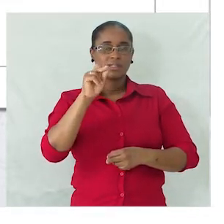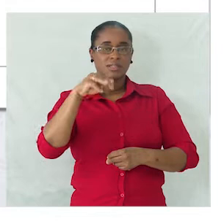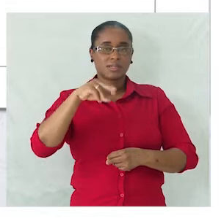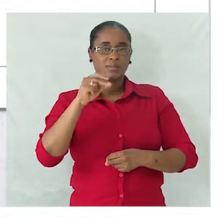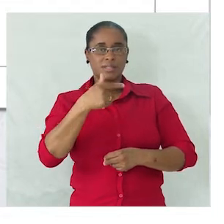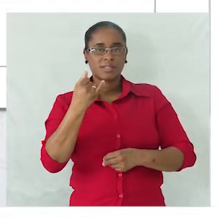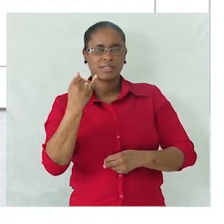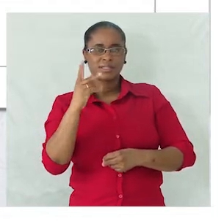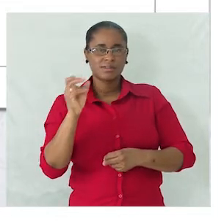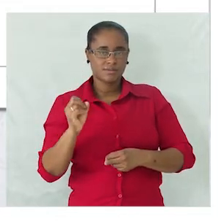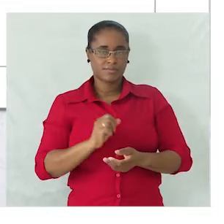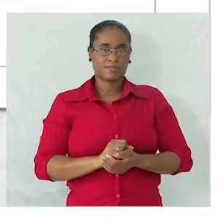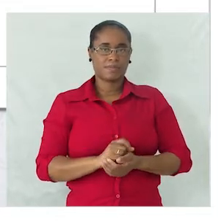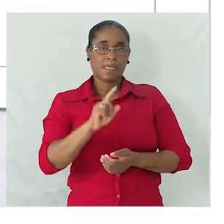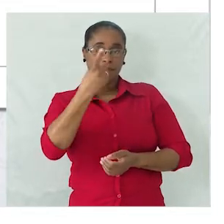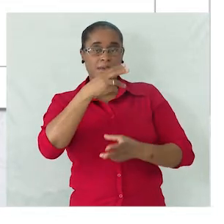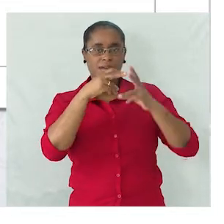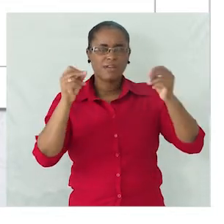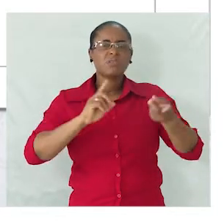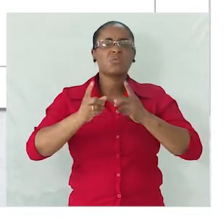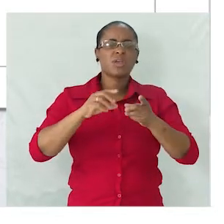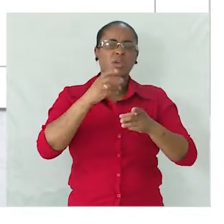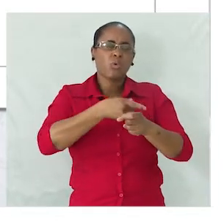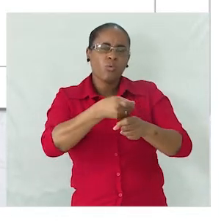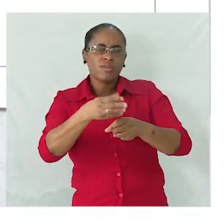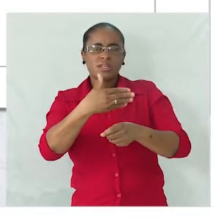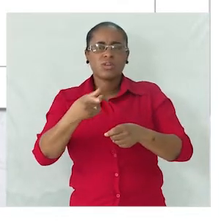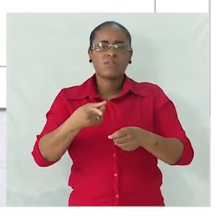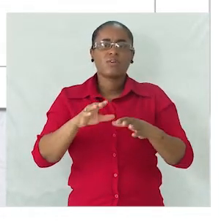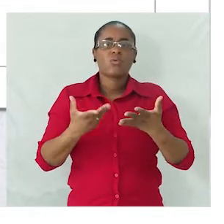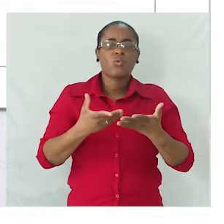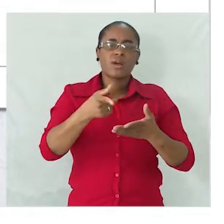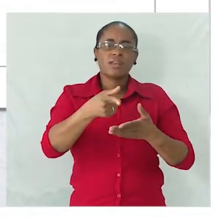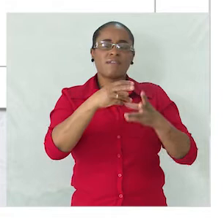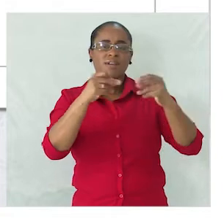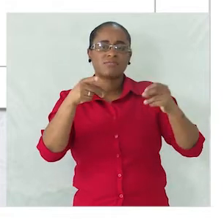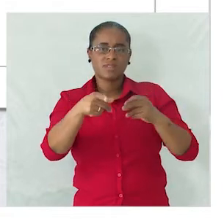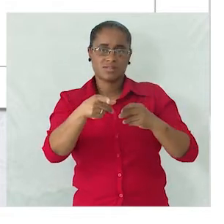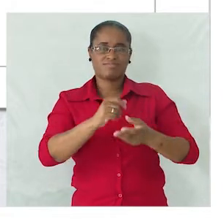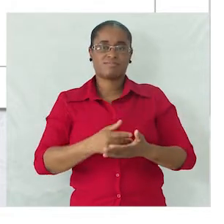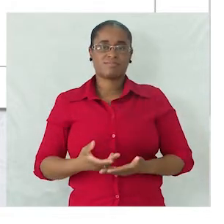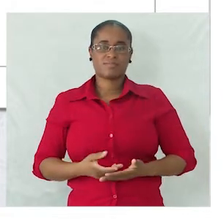Qual é o tipo de frase que temos aqui? Nós temos frase